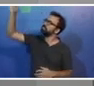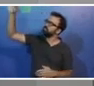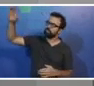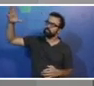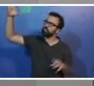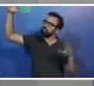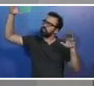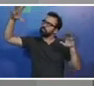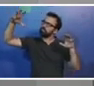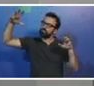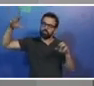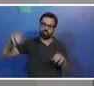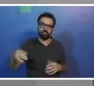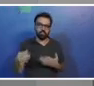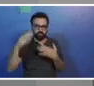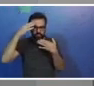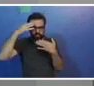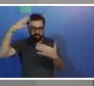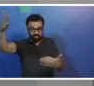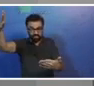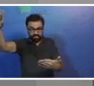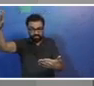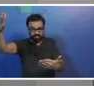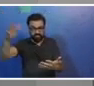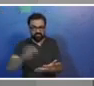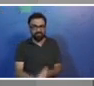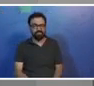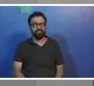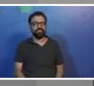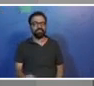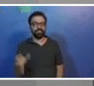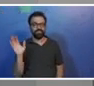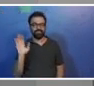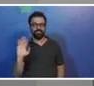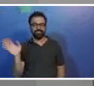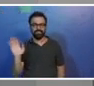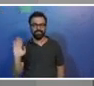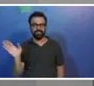agradecer. A palavra é gratidão. Fiquem com Deus, todos vocês.